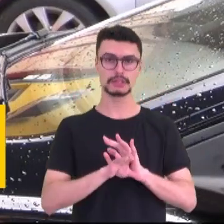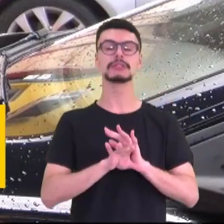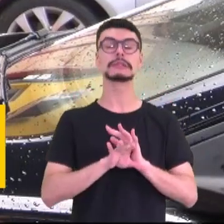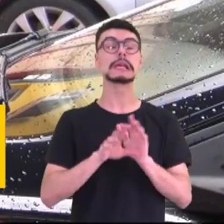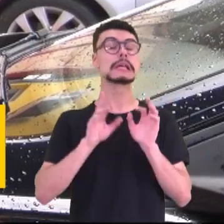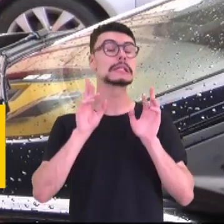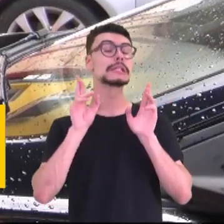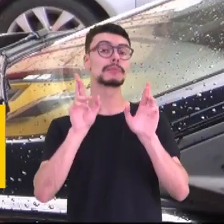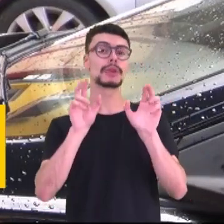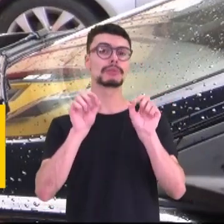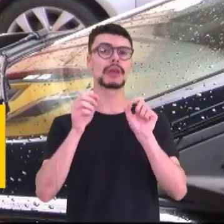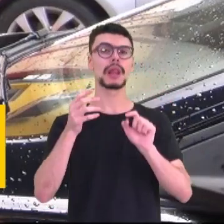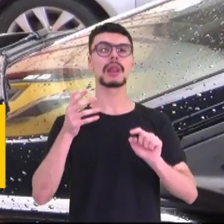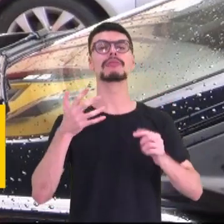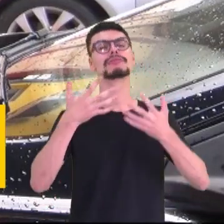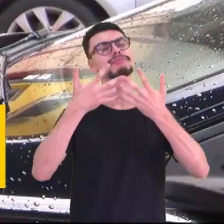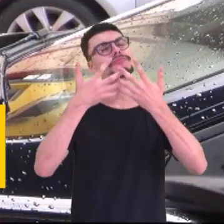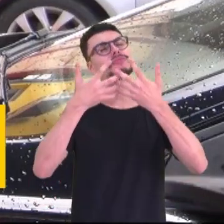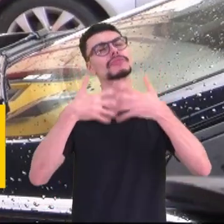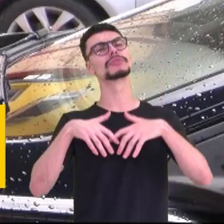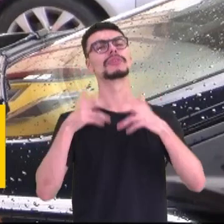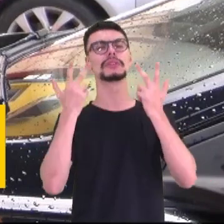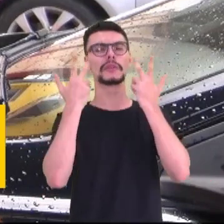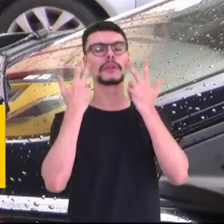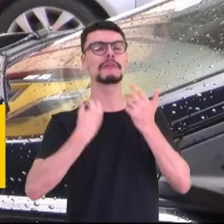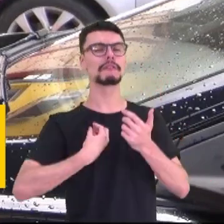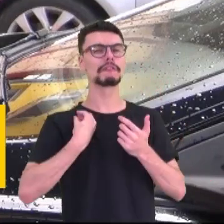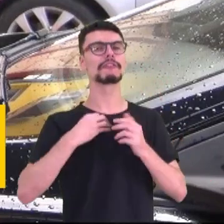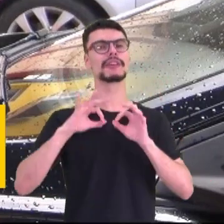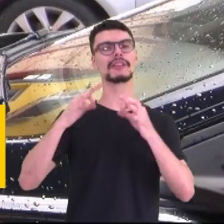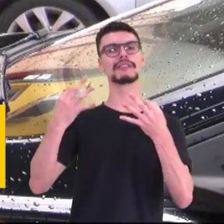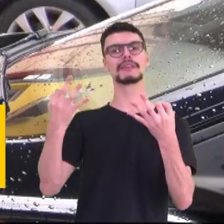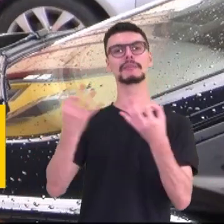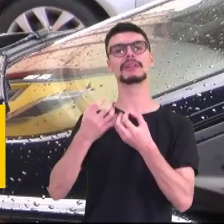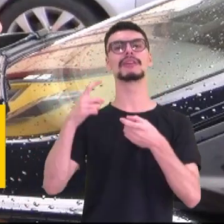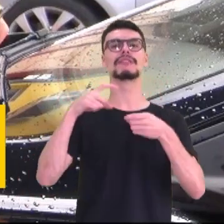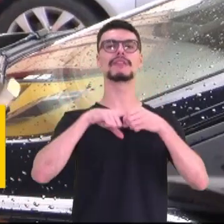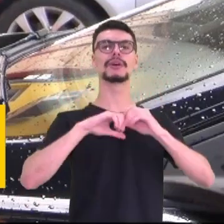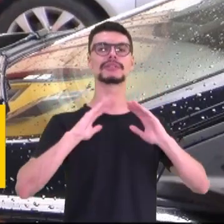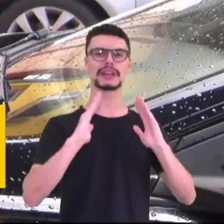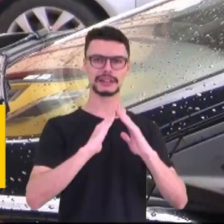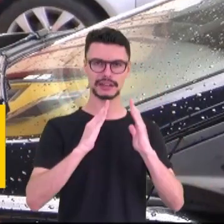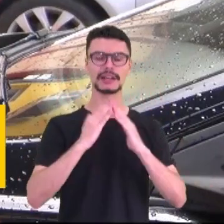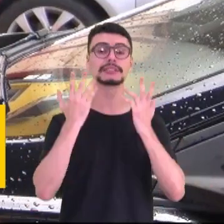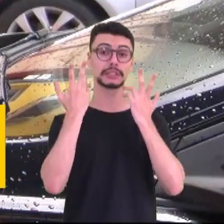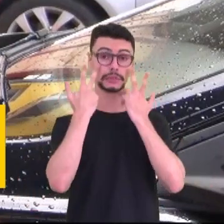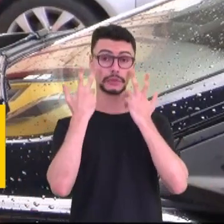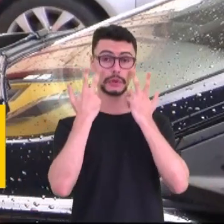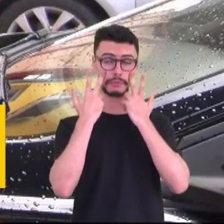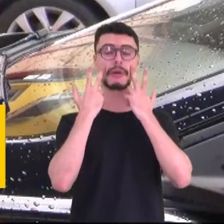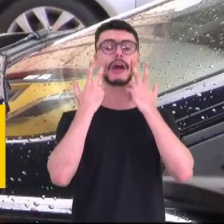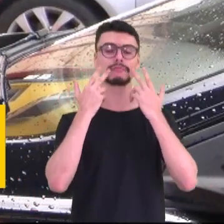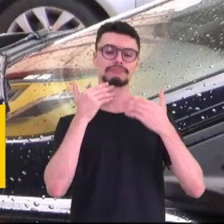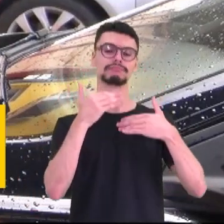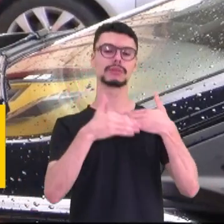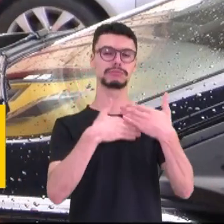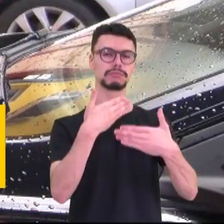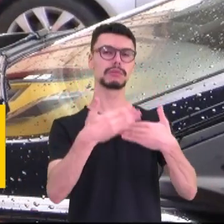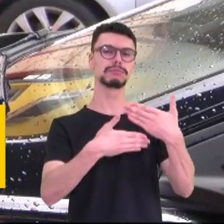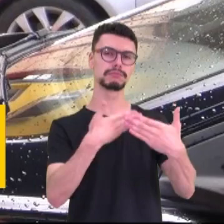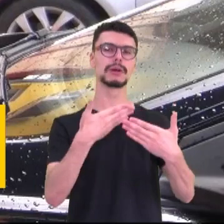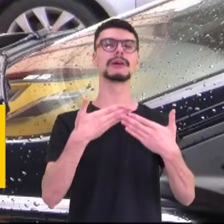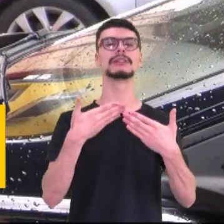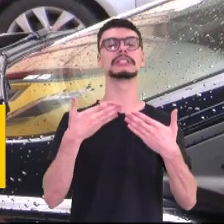verdade que tudo se resolva, que essas famílias possam voltar às suas casas e levar a sua vida normalmente, não é? Vai